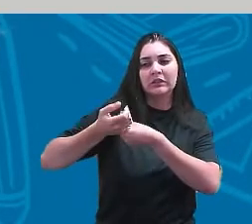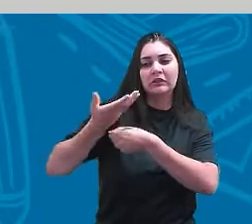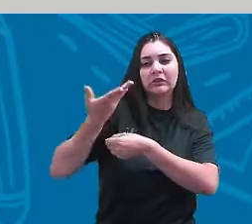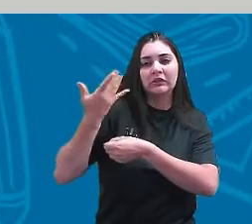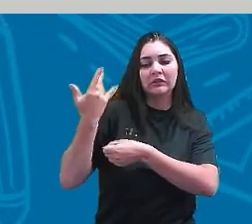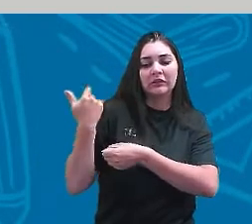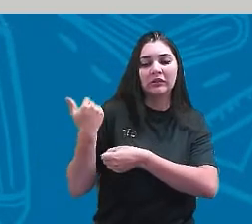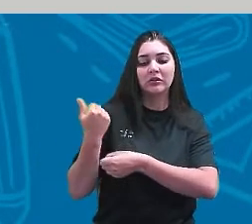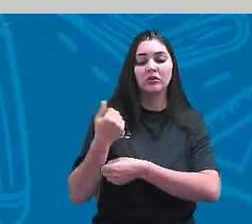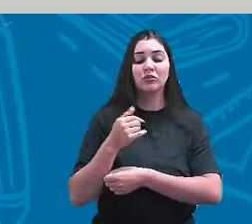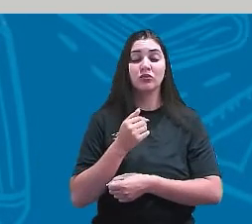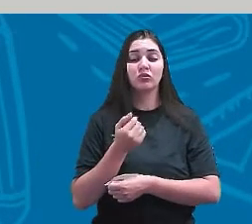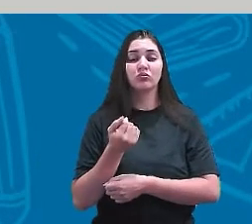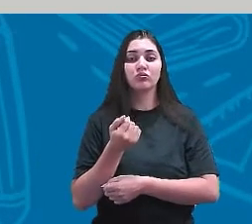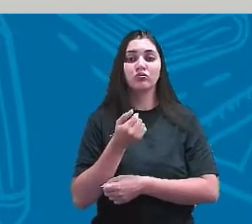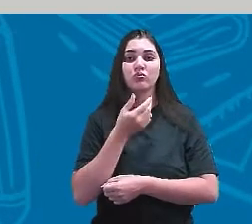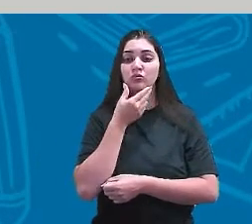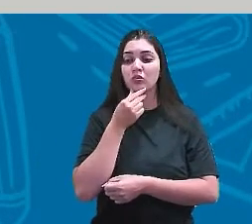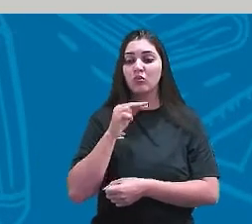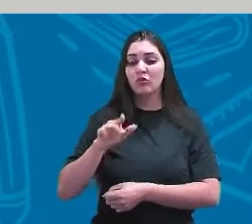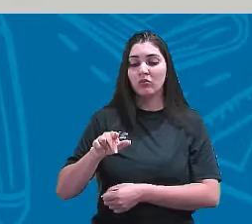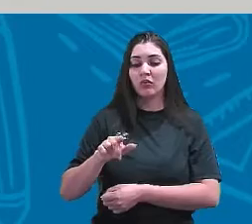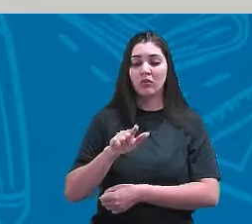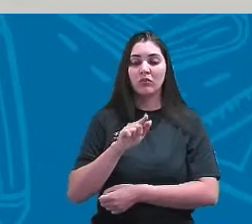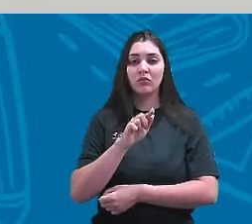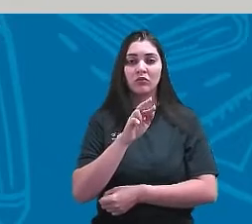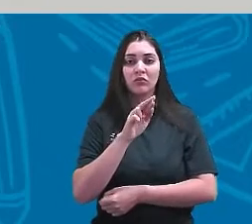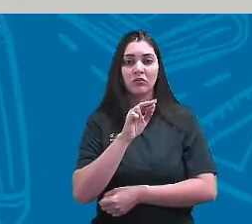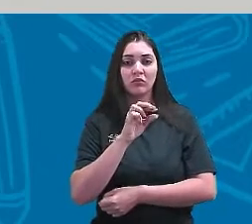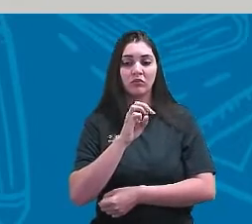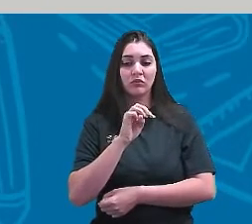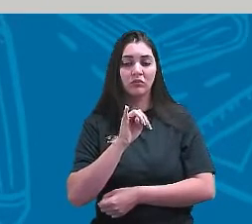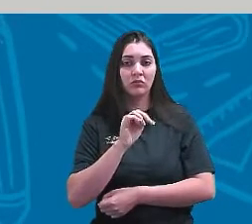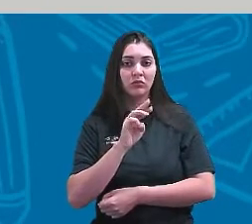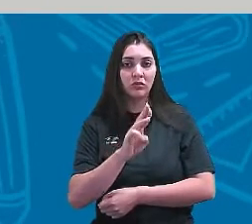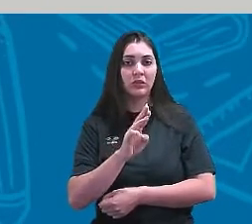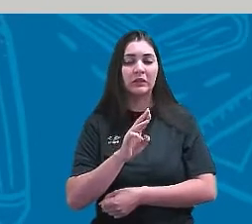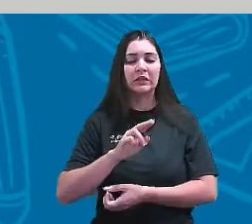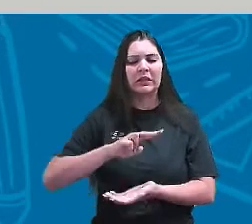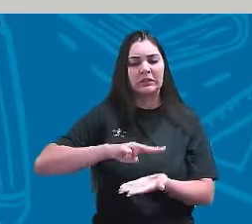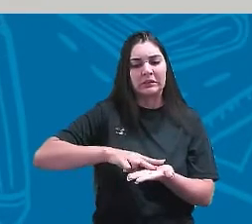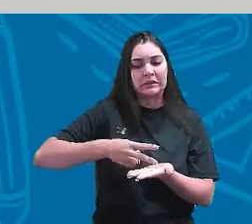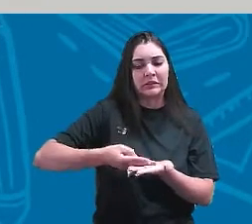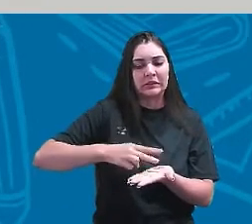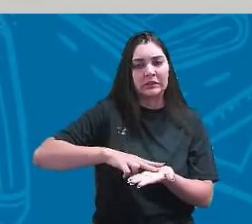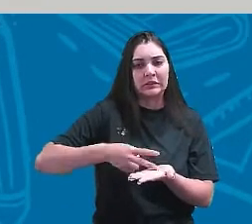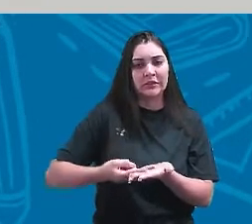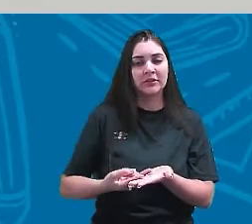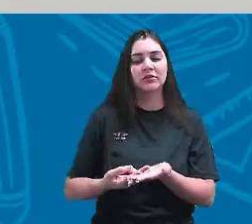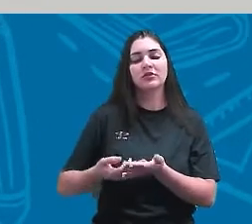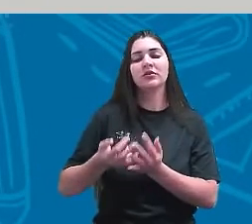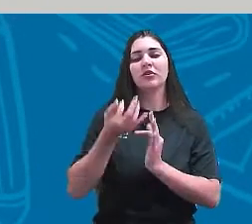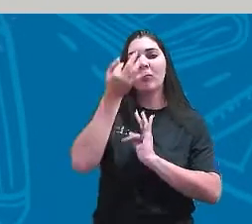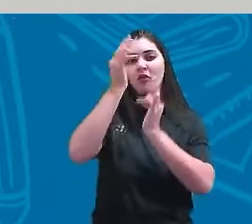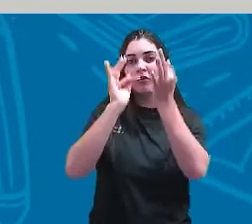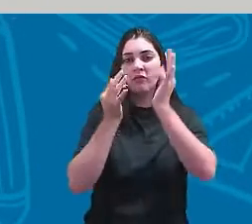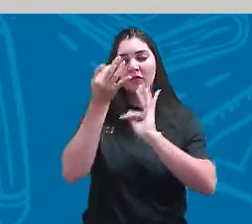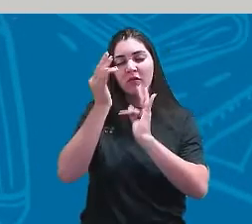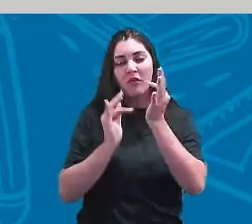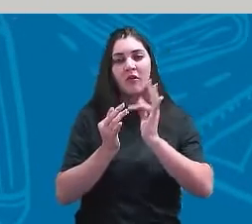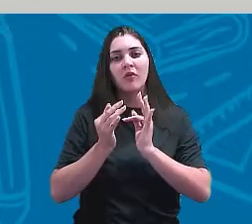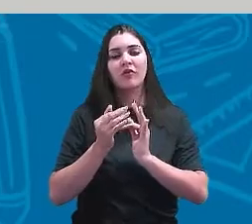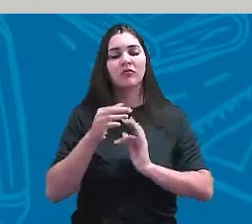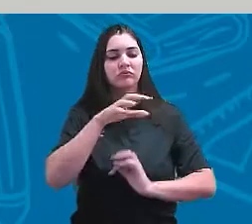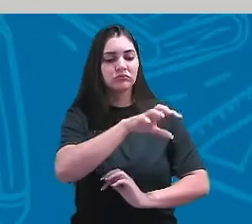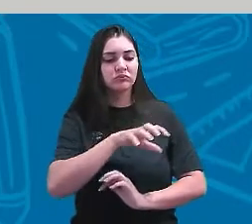pelos irmãos Grimm, que eles traduziam os folclores que eles encontravam por regiões, eles traduziam